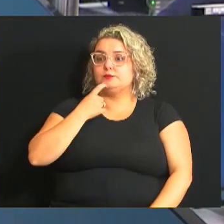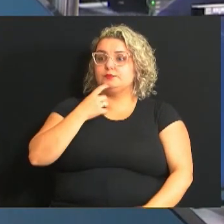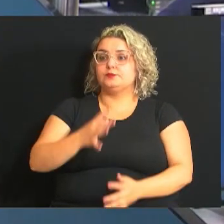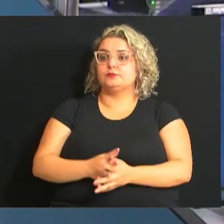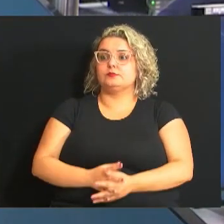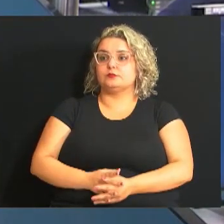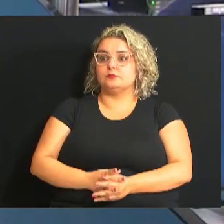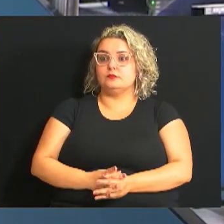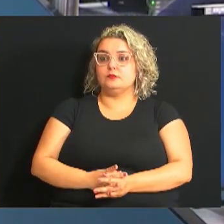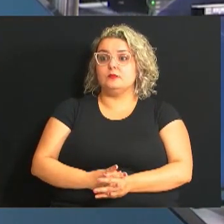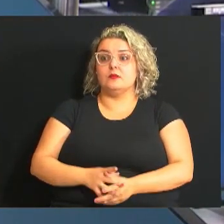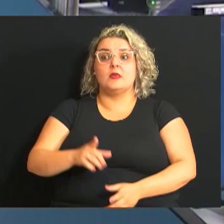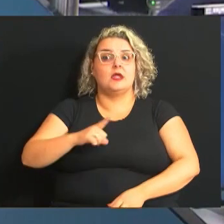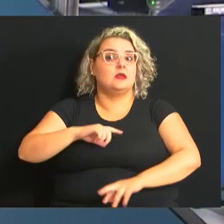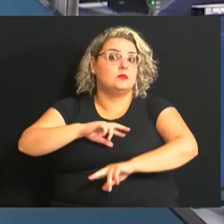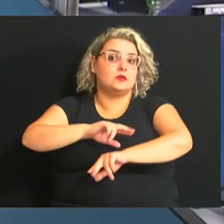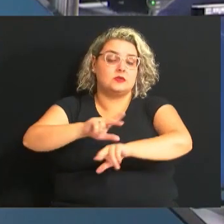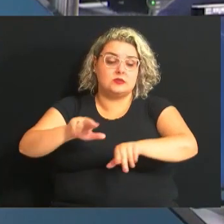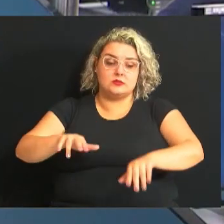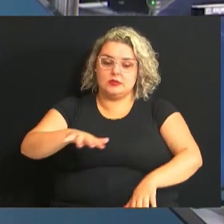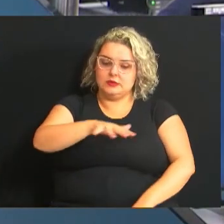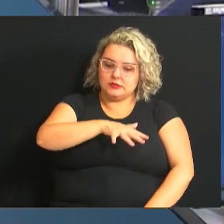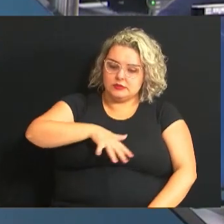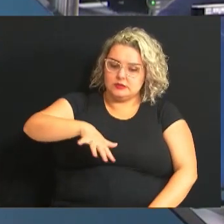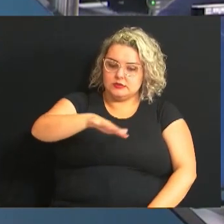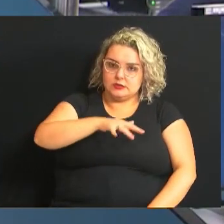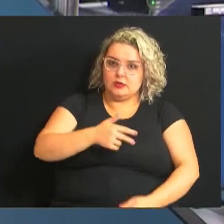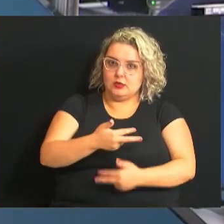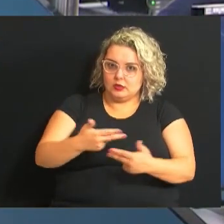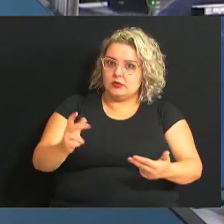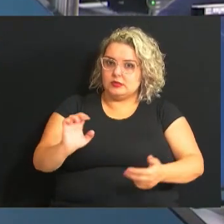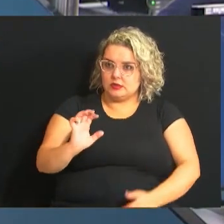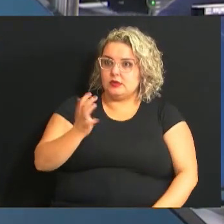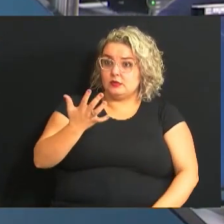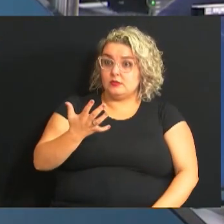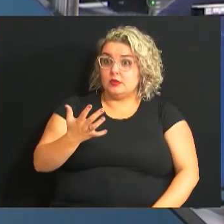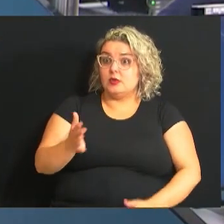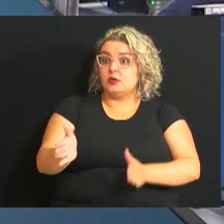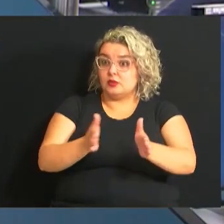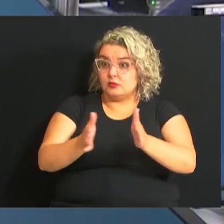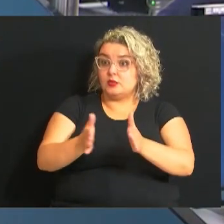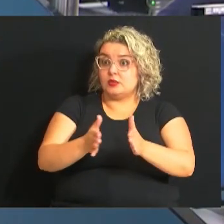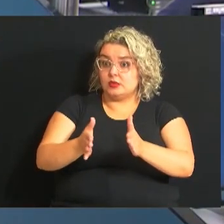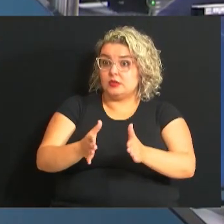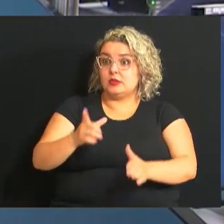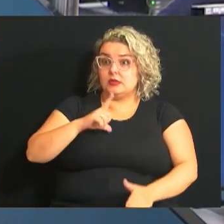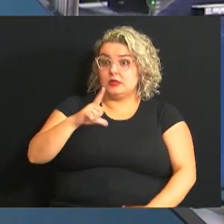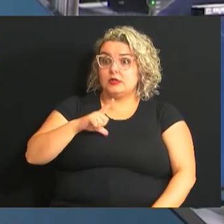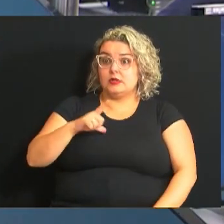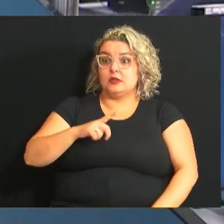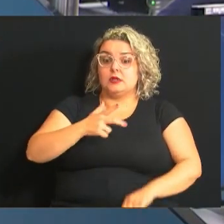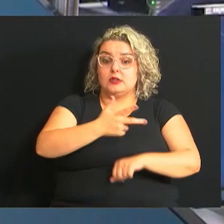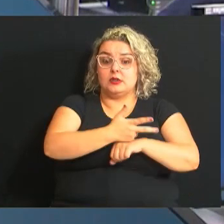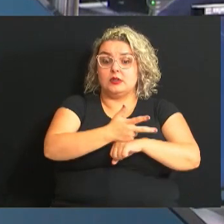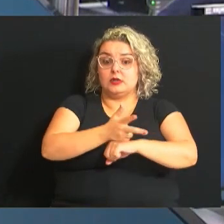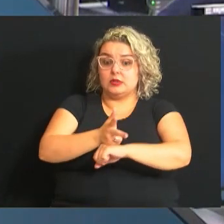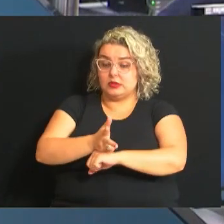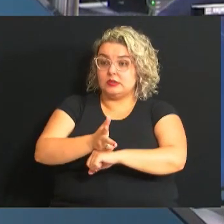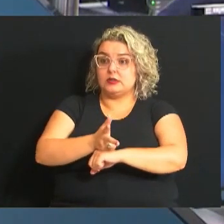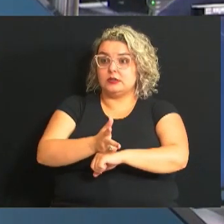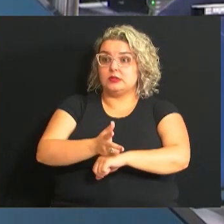tendo muitas ocorrências ali naquela região, e numa ocorrência foi muito útil eles terem colocado essas câmeras, o Regatas colocou essas câmeras que já